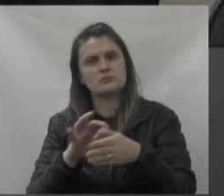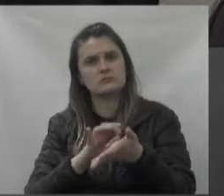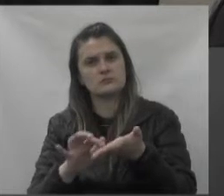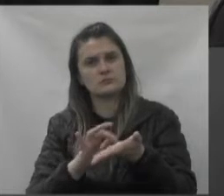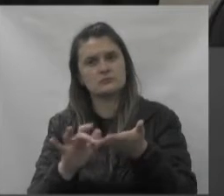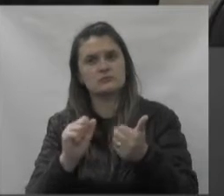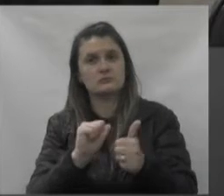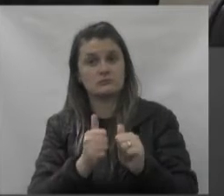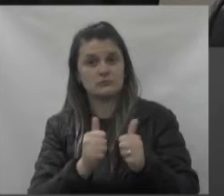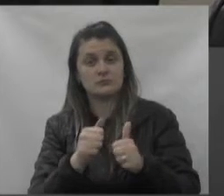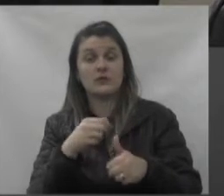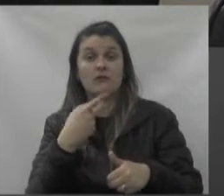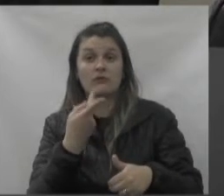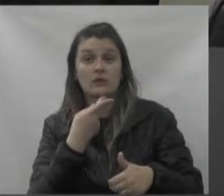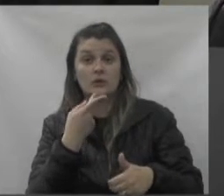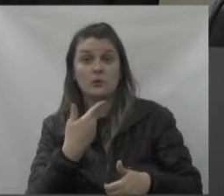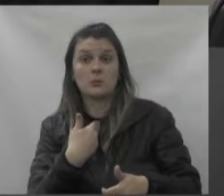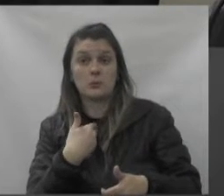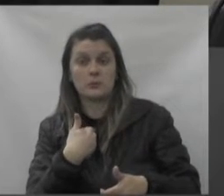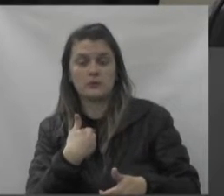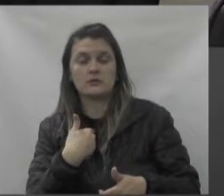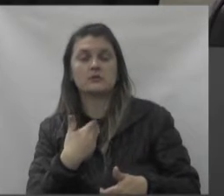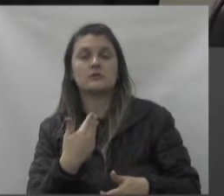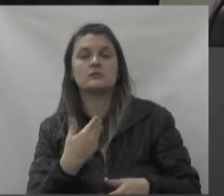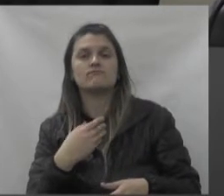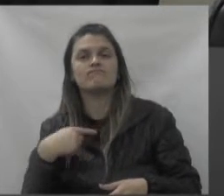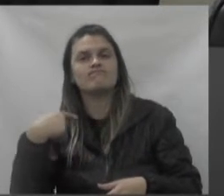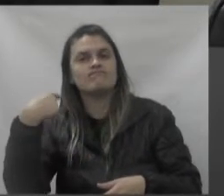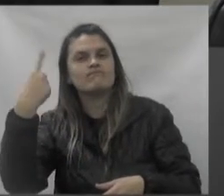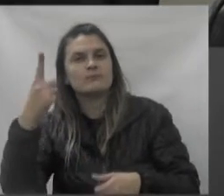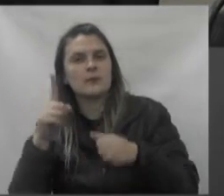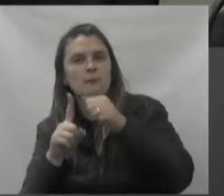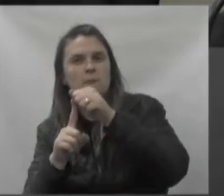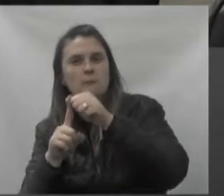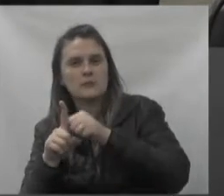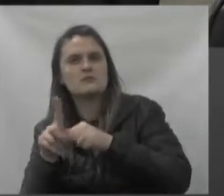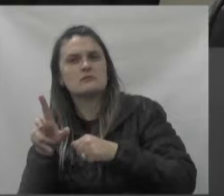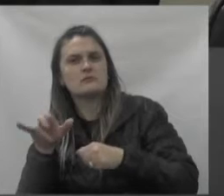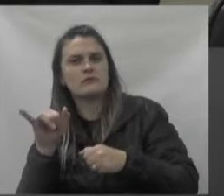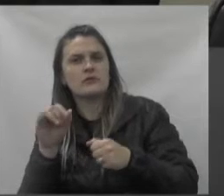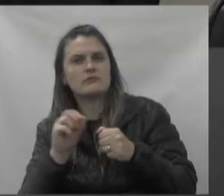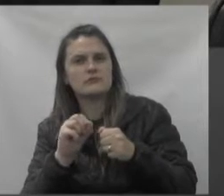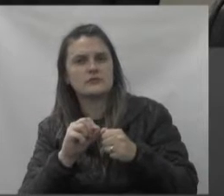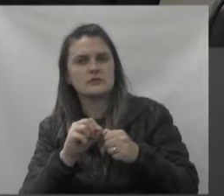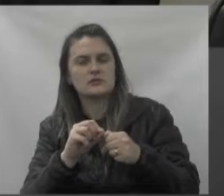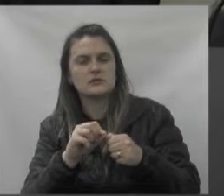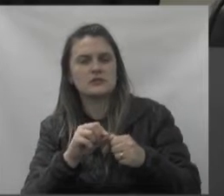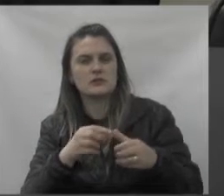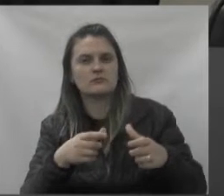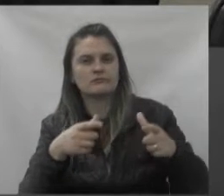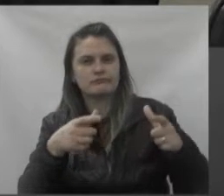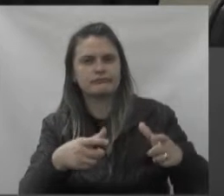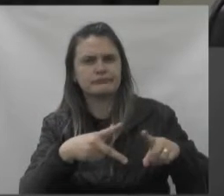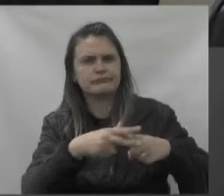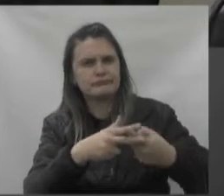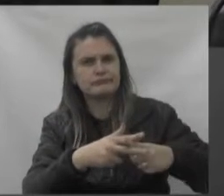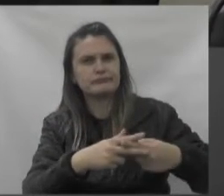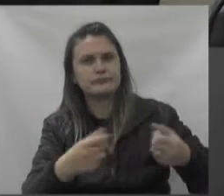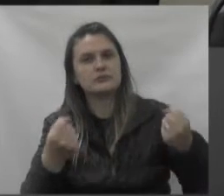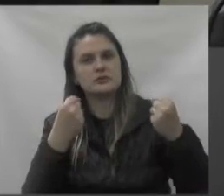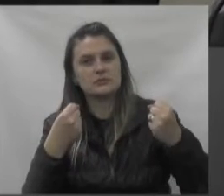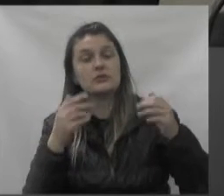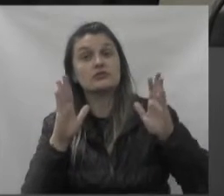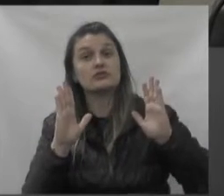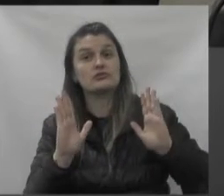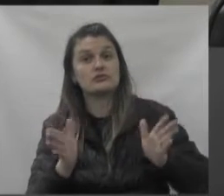esportes e ele falou que no próximo mês seria instalada essas academias, né? E